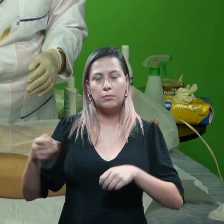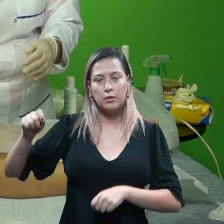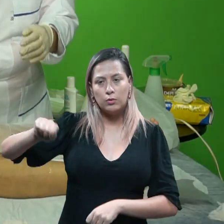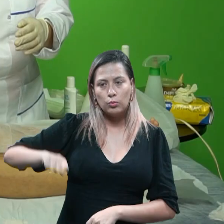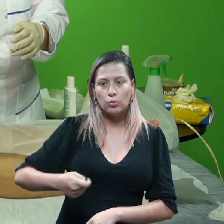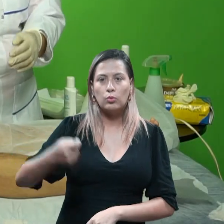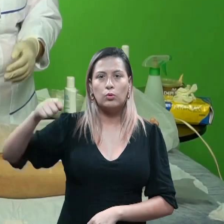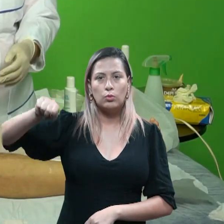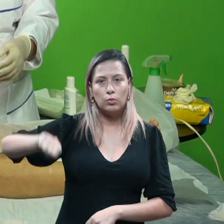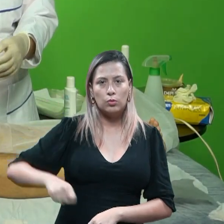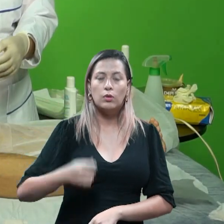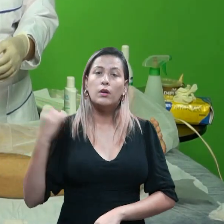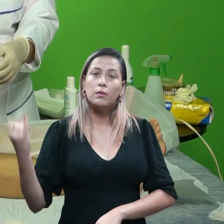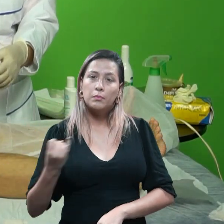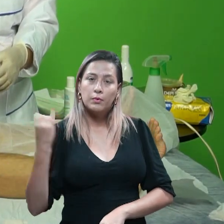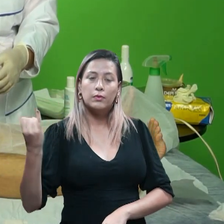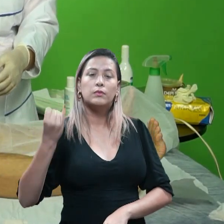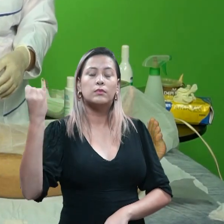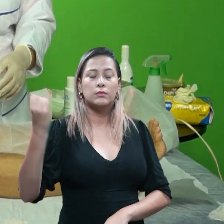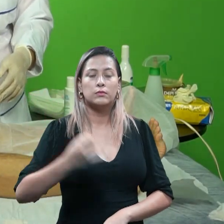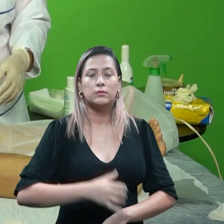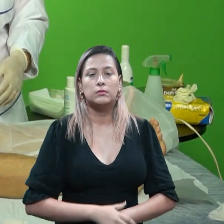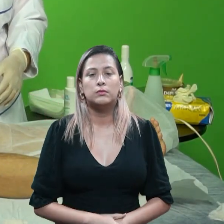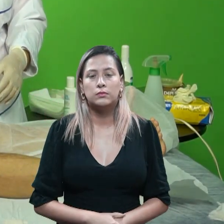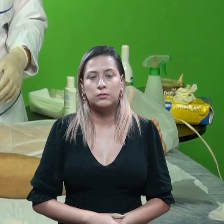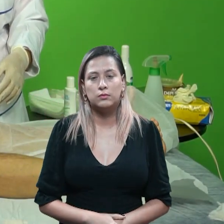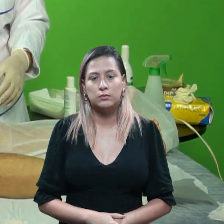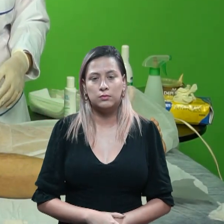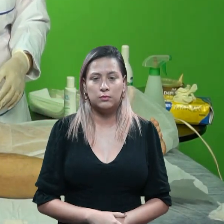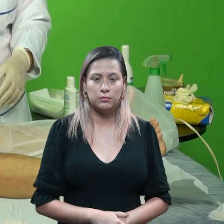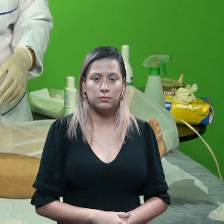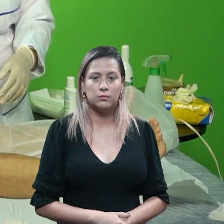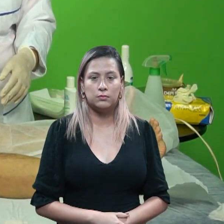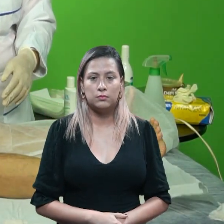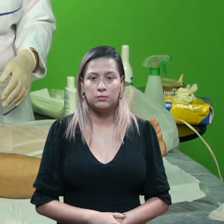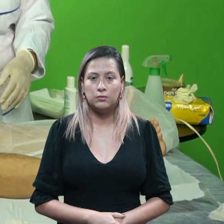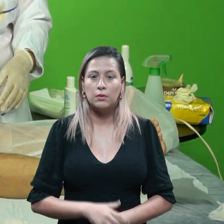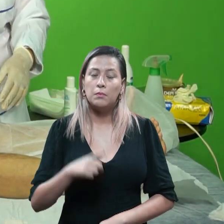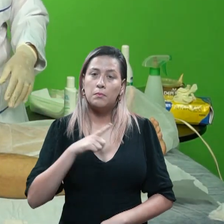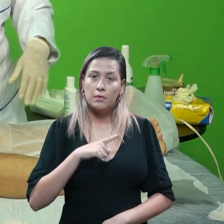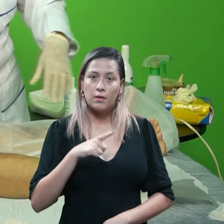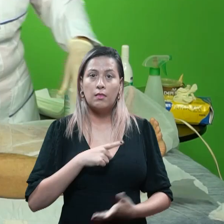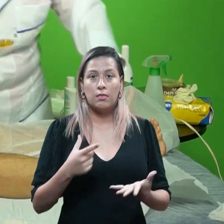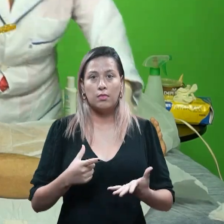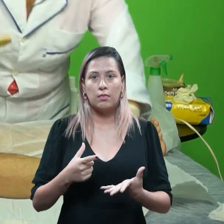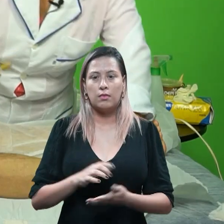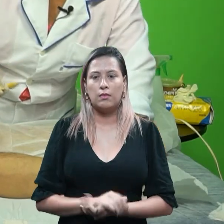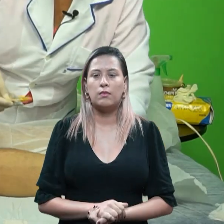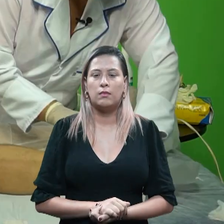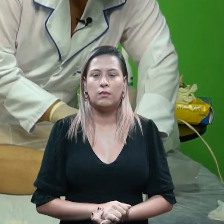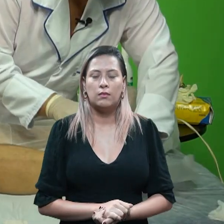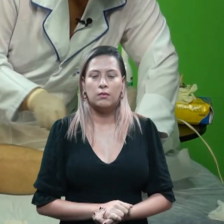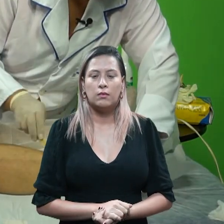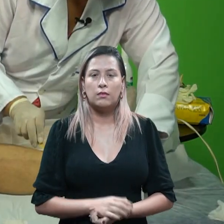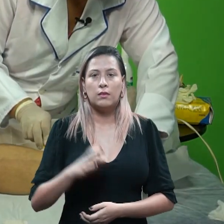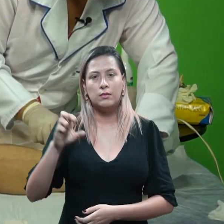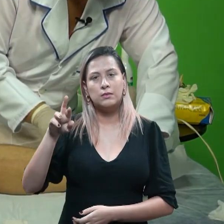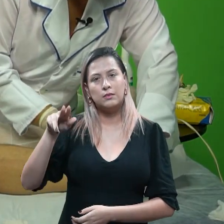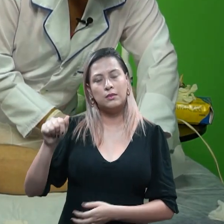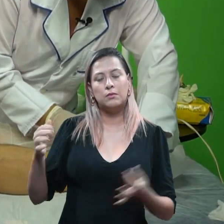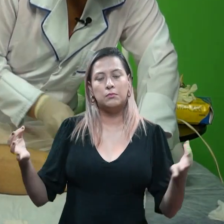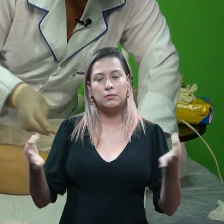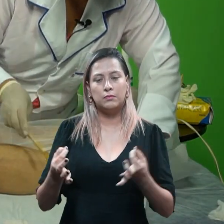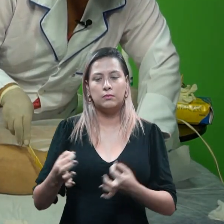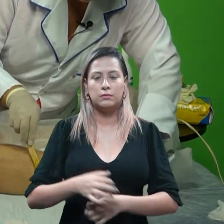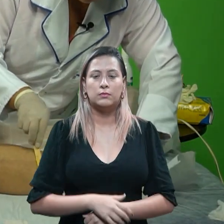fazer para poder atingir o ponto ideal da cera, certo? Eu vou perguntar para